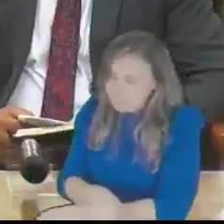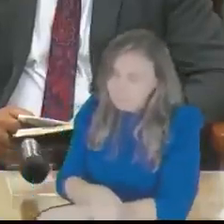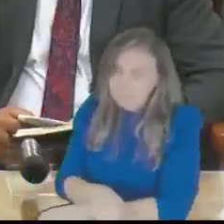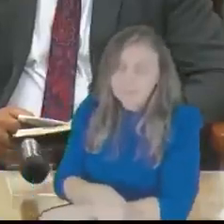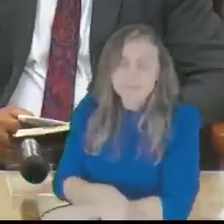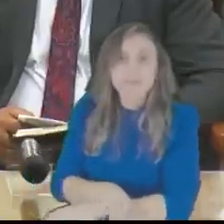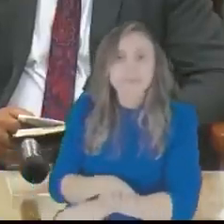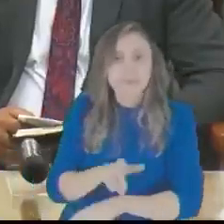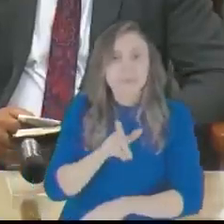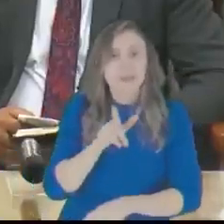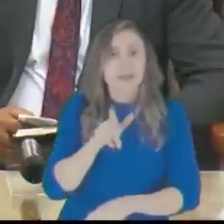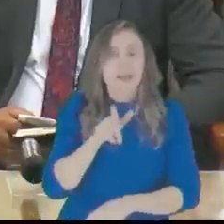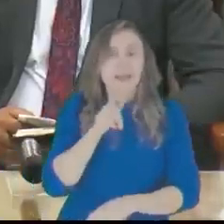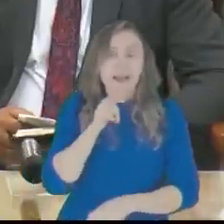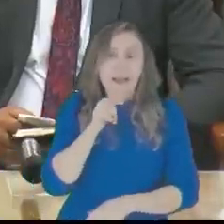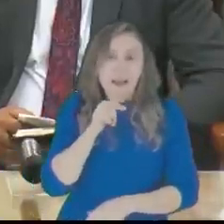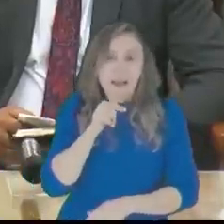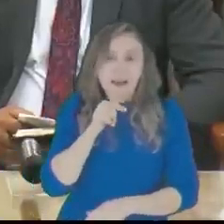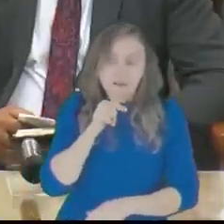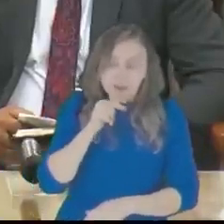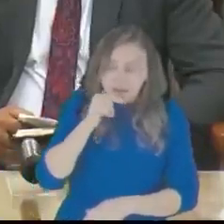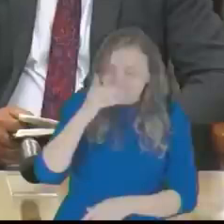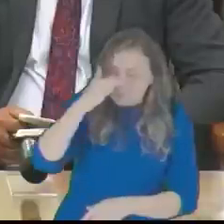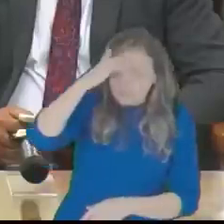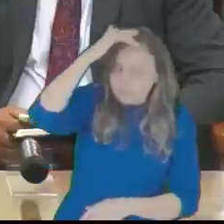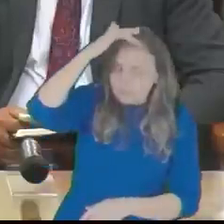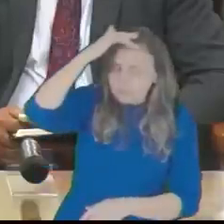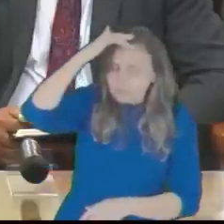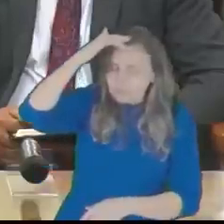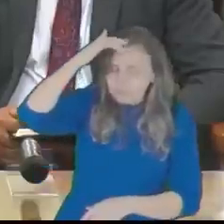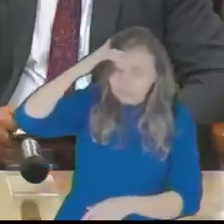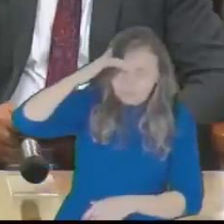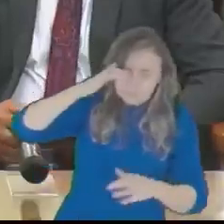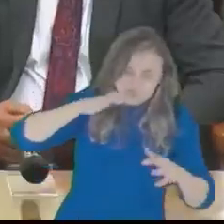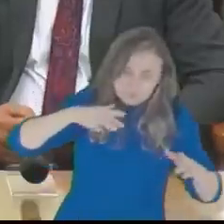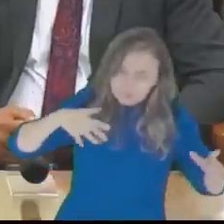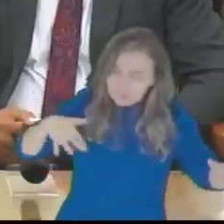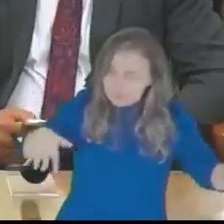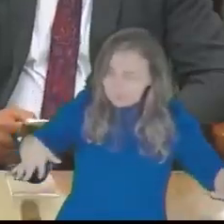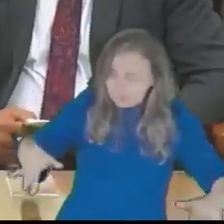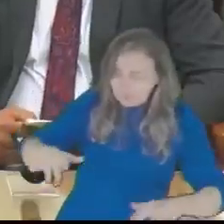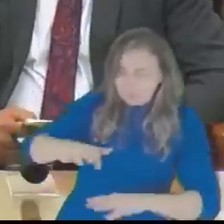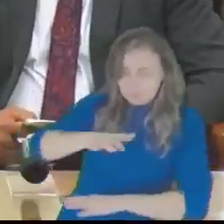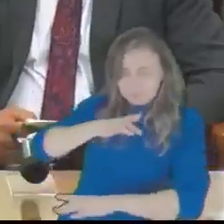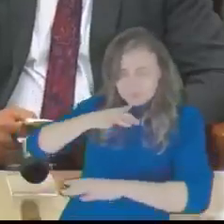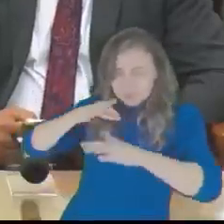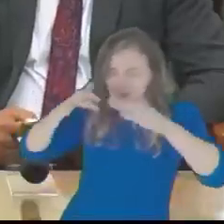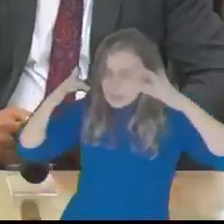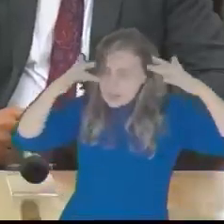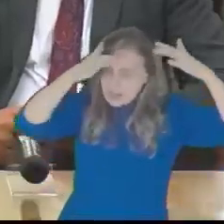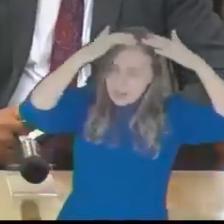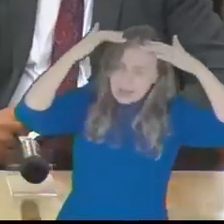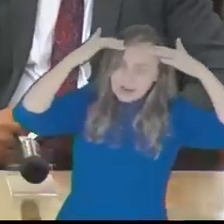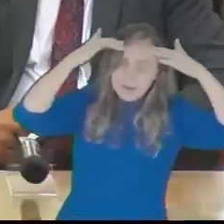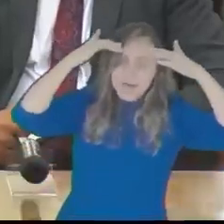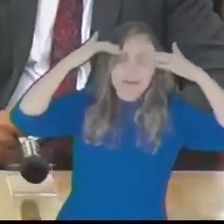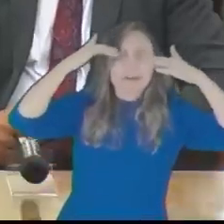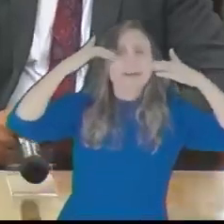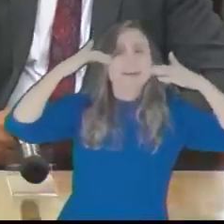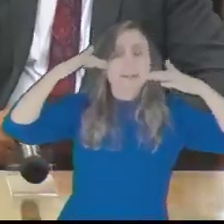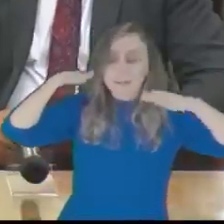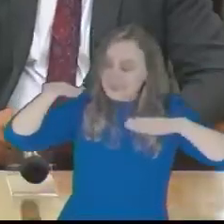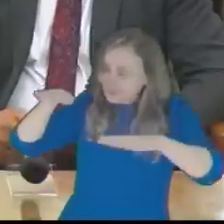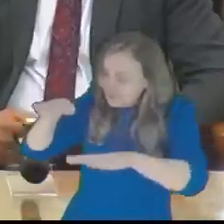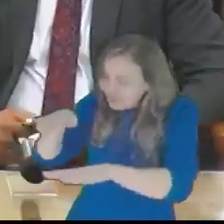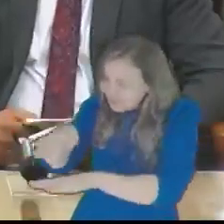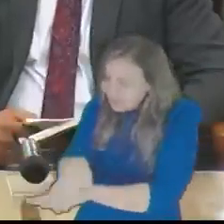cima, água do lado e água por baixo. É assim ou não é? Você está envolvido em quê? Em águas. E você batizado com o